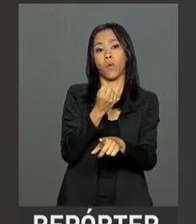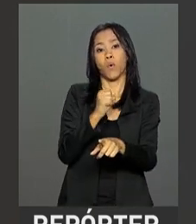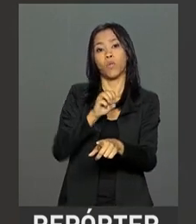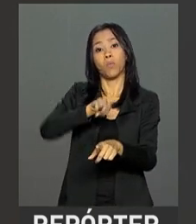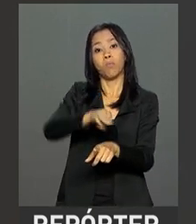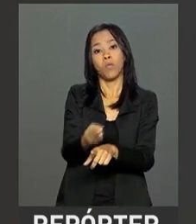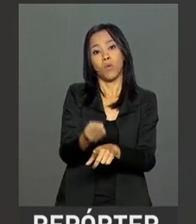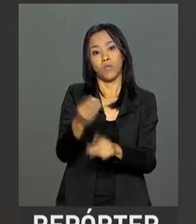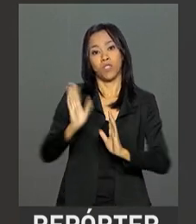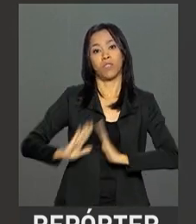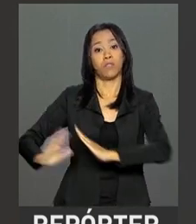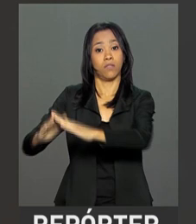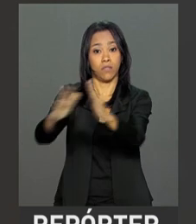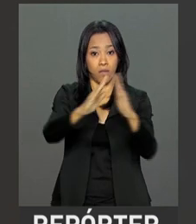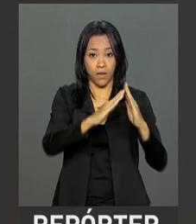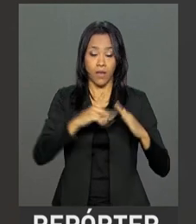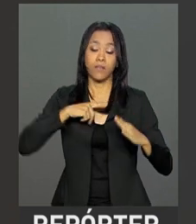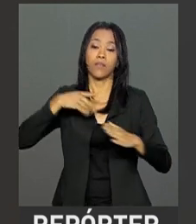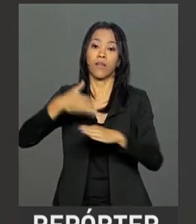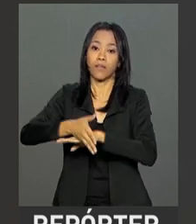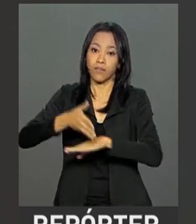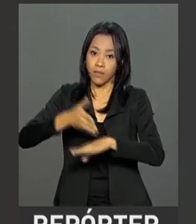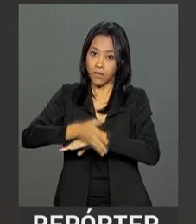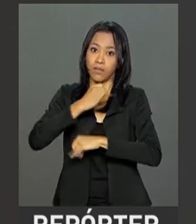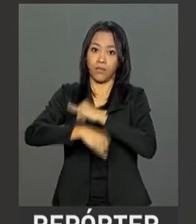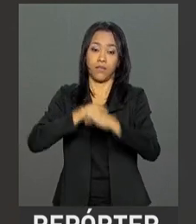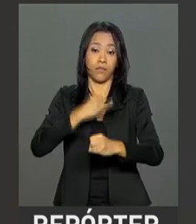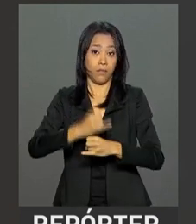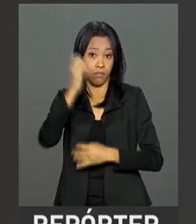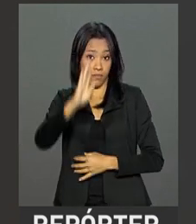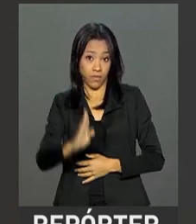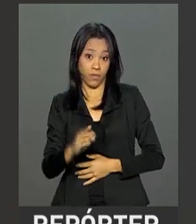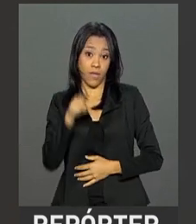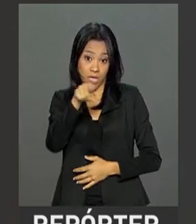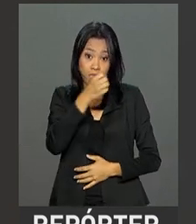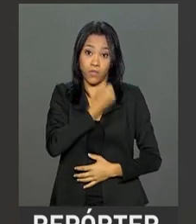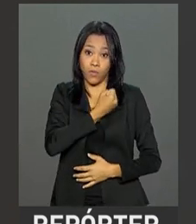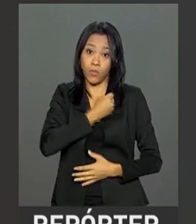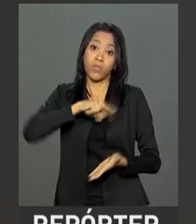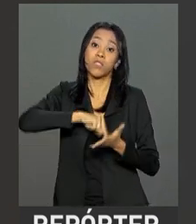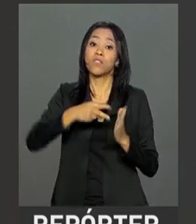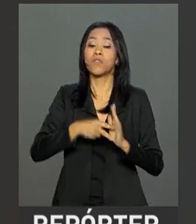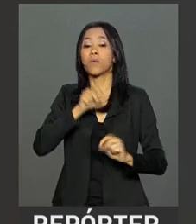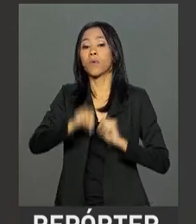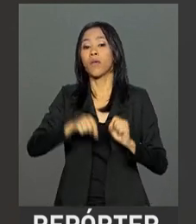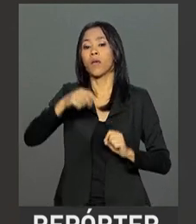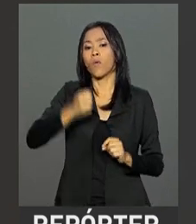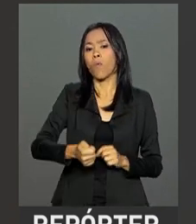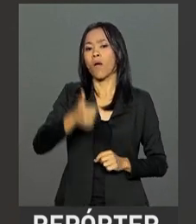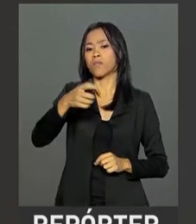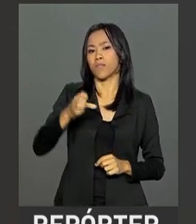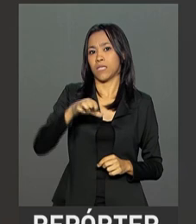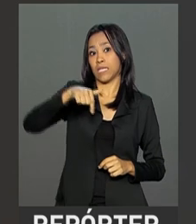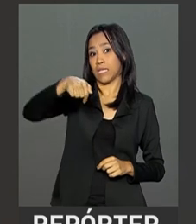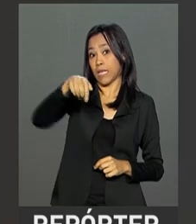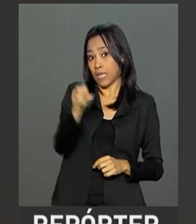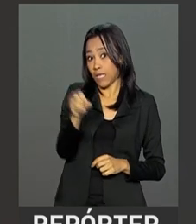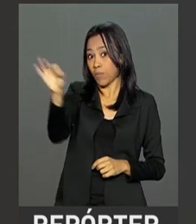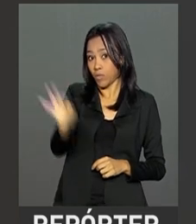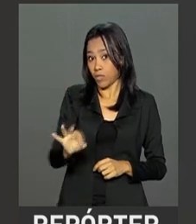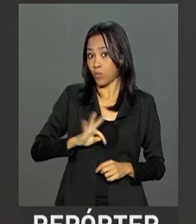de domicílios têm acesso à internet no brasil o número representa quase 70% do